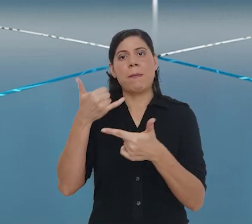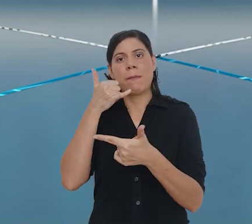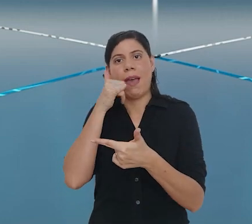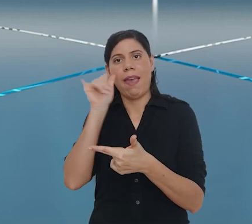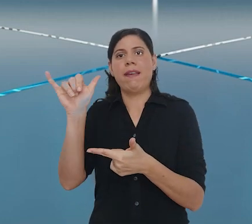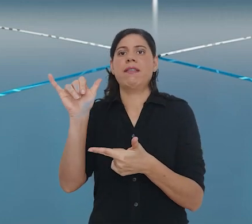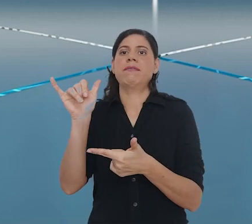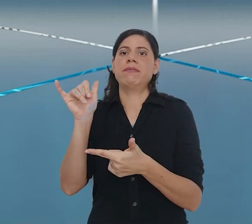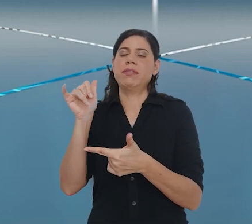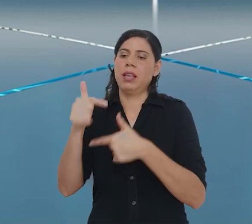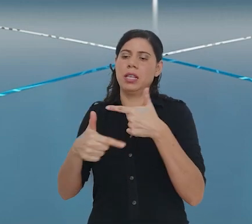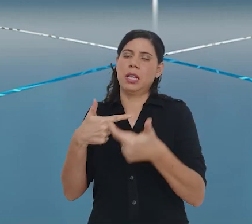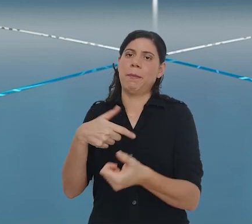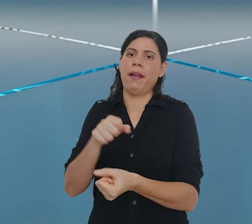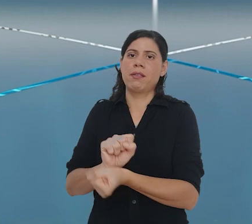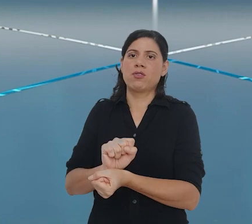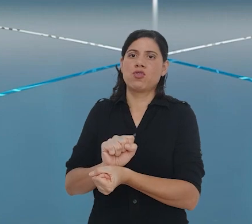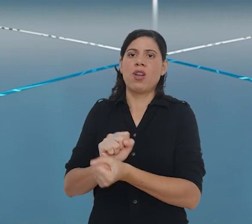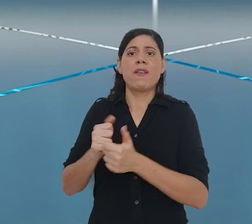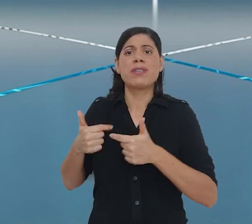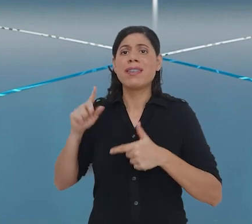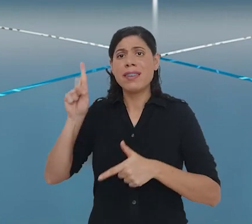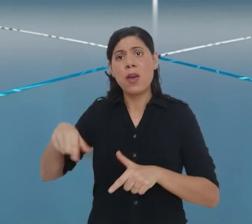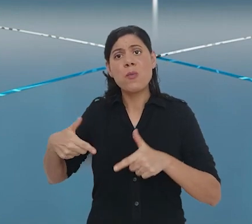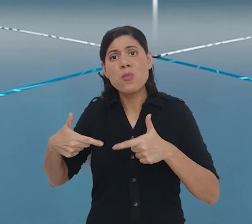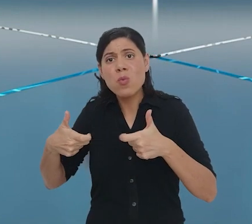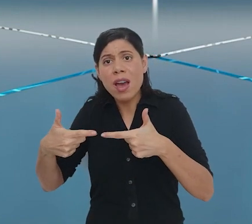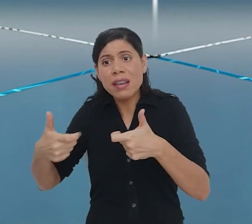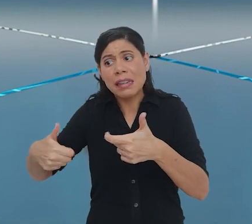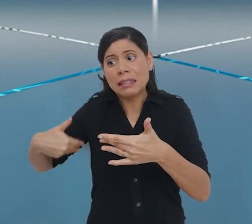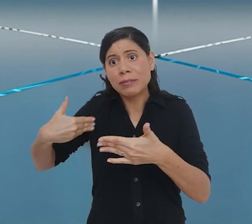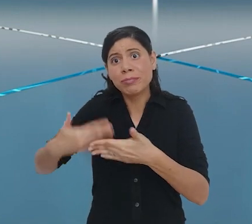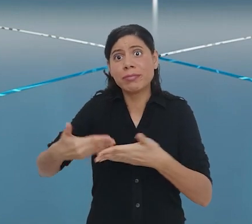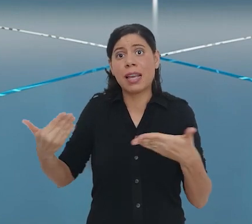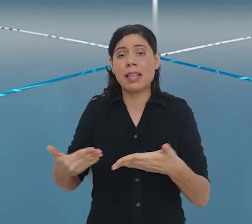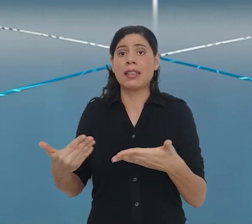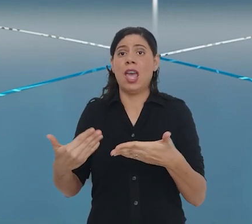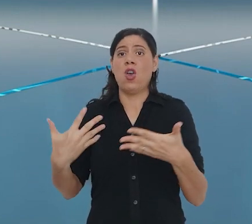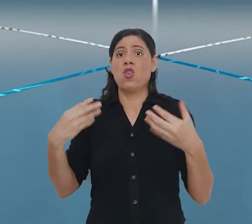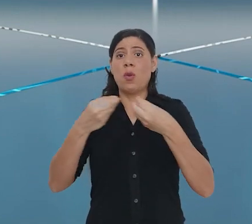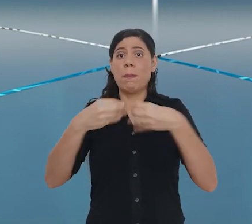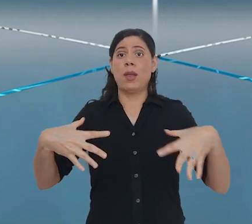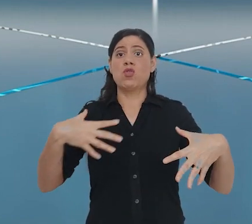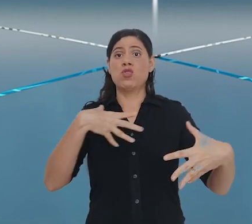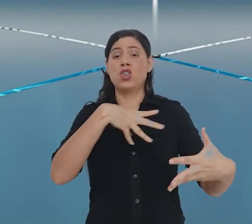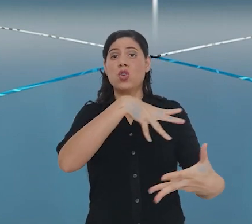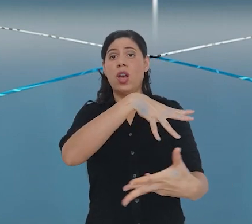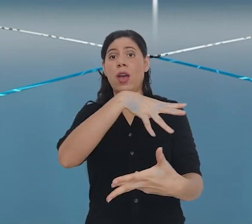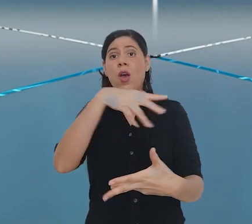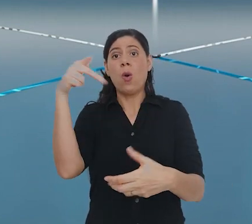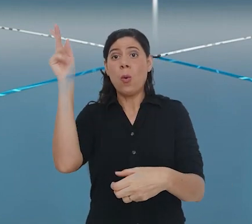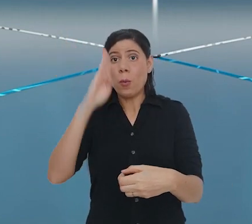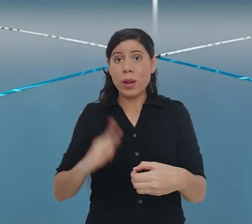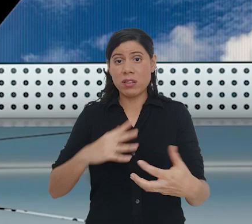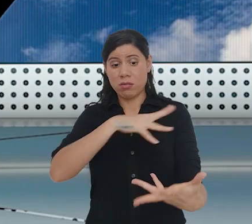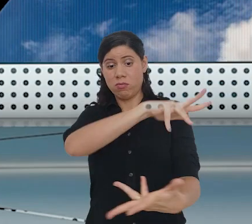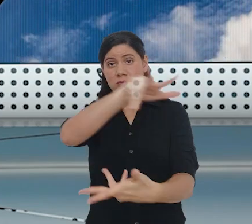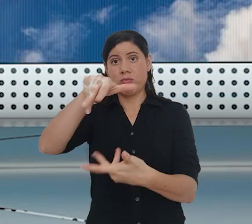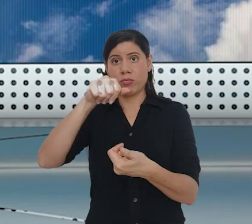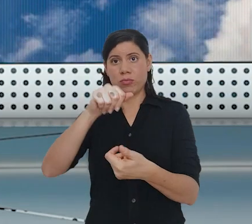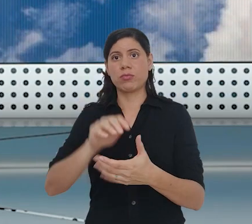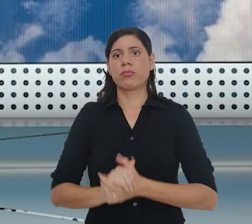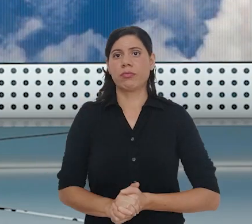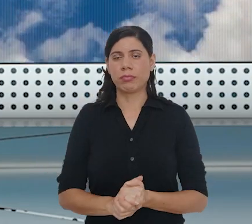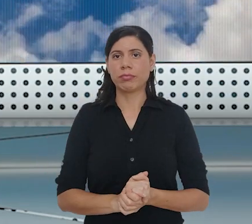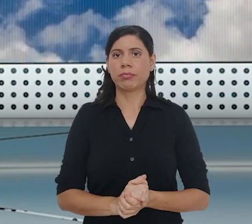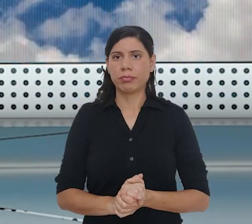combater nessa verdadeira guerra contra uma situação que ainda mancha a imagem do Brasil diante do mundo.